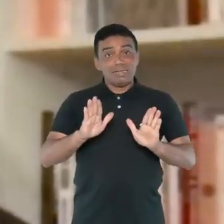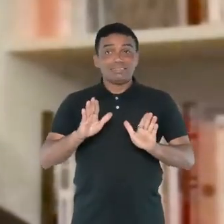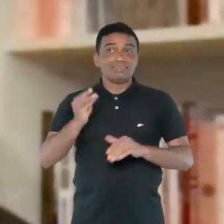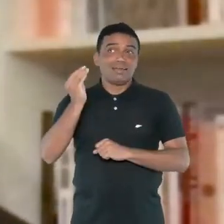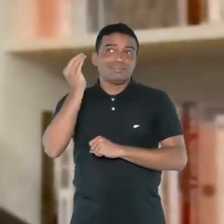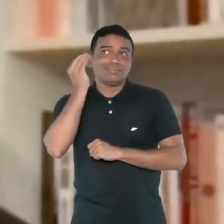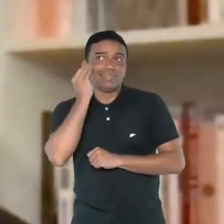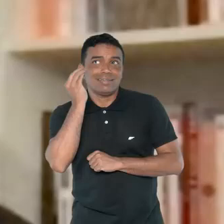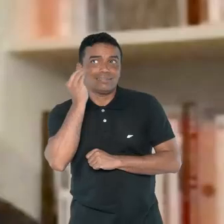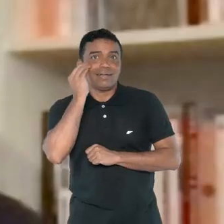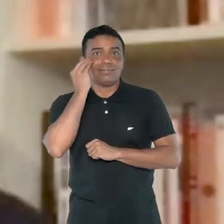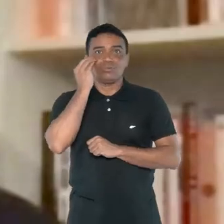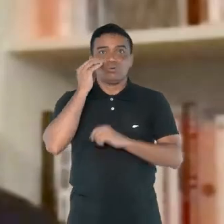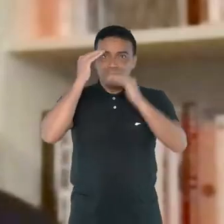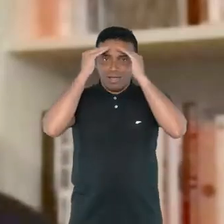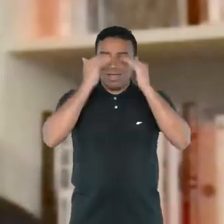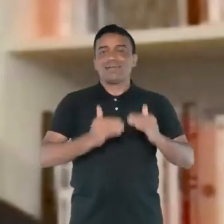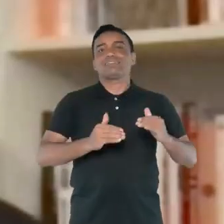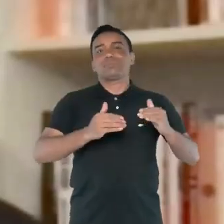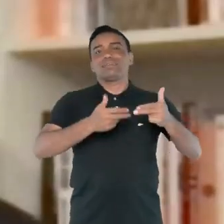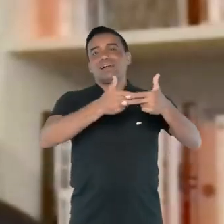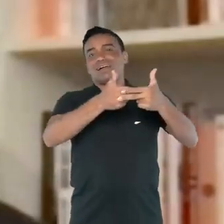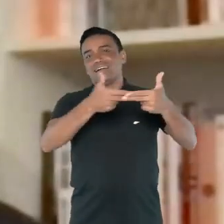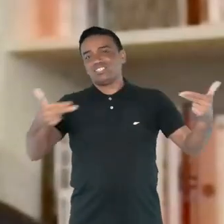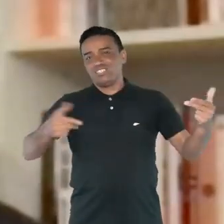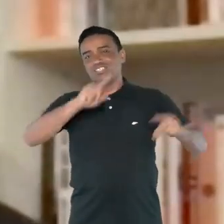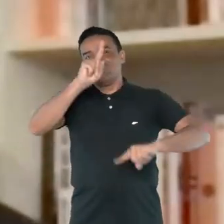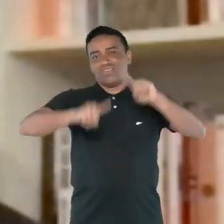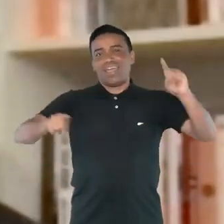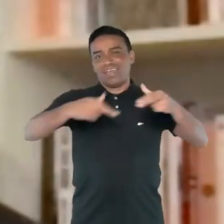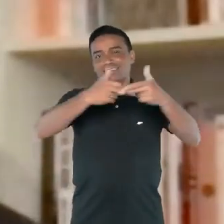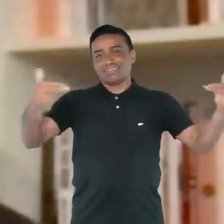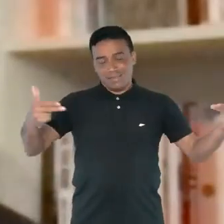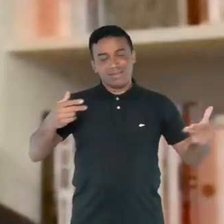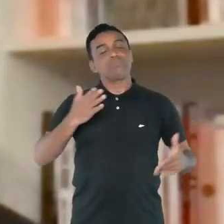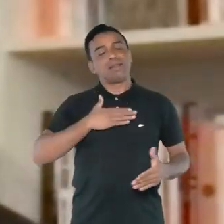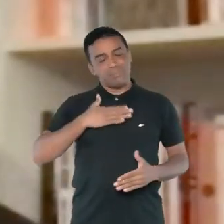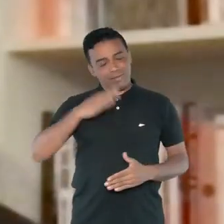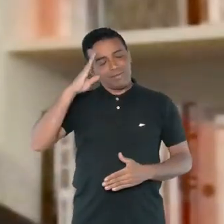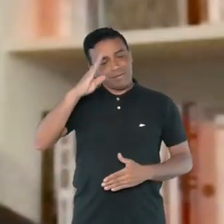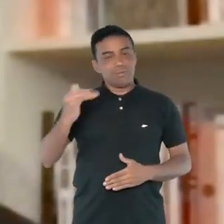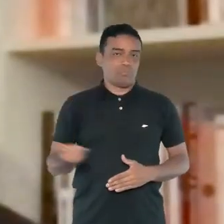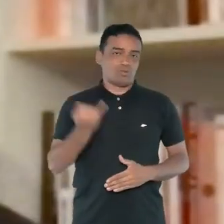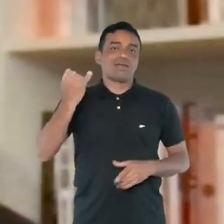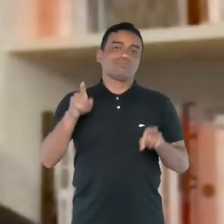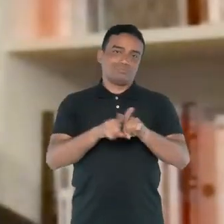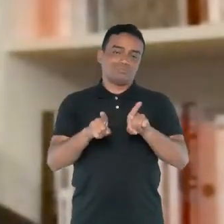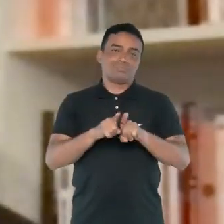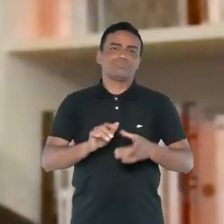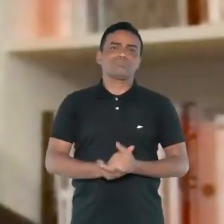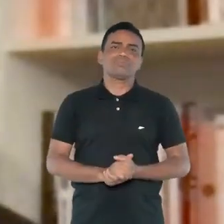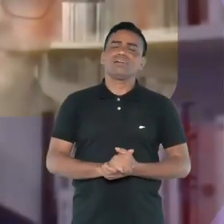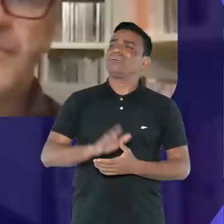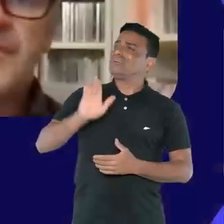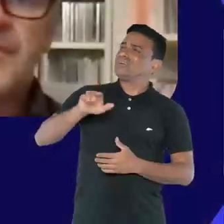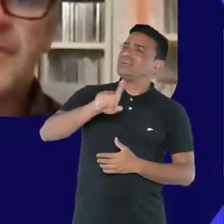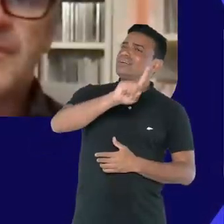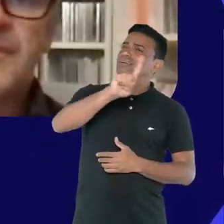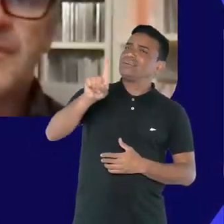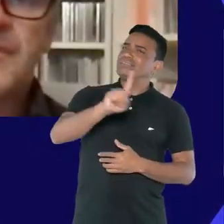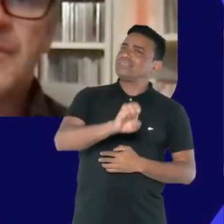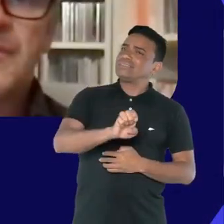na sua diversidade, que também é fundamental, a meu ver. E tem uma coisa, Zé Luiz,